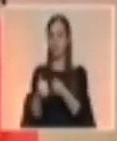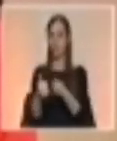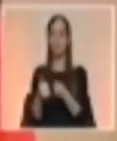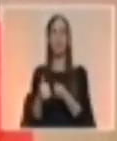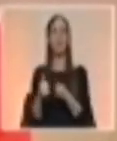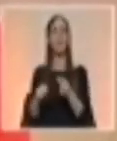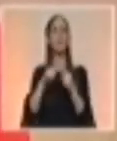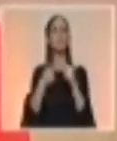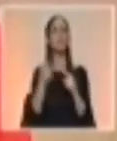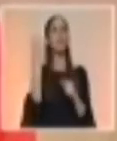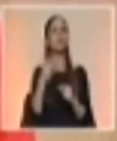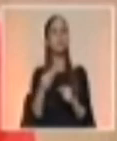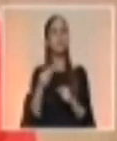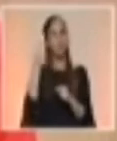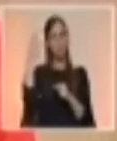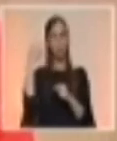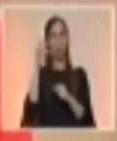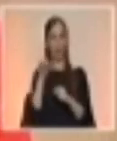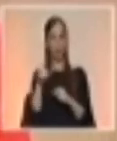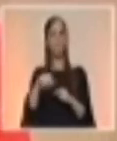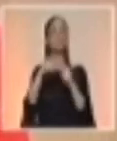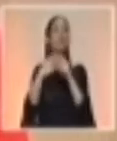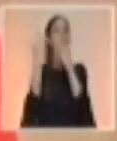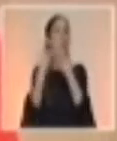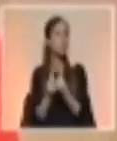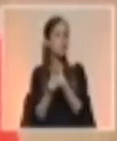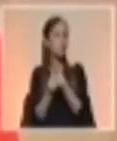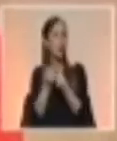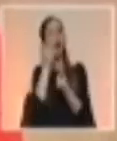este ano, 40 ano passado, e este ano estão a contar com quantos? Ou têm casa para